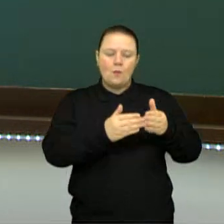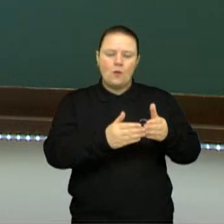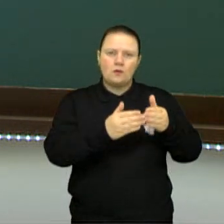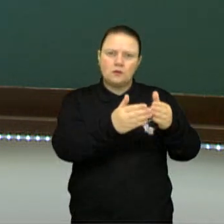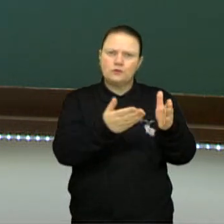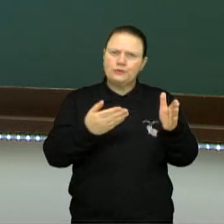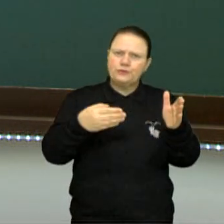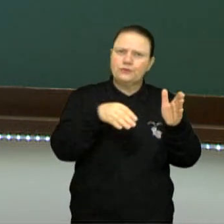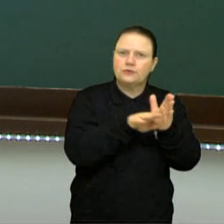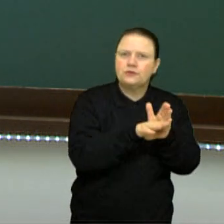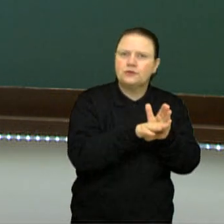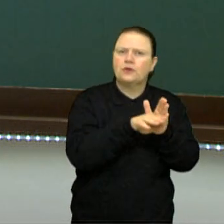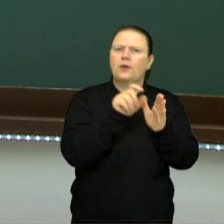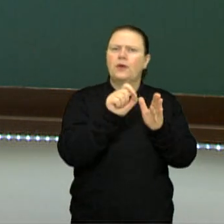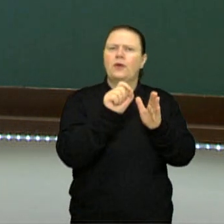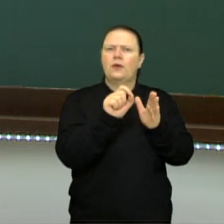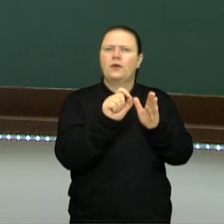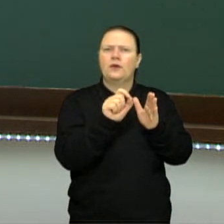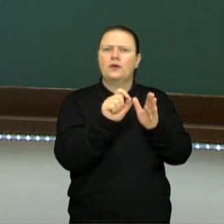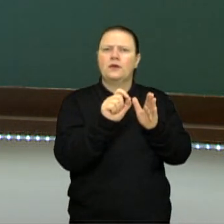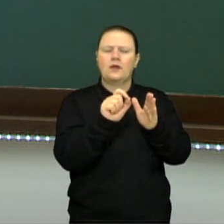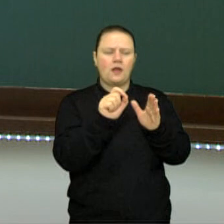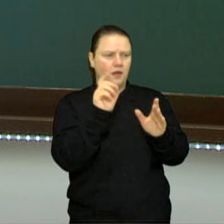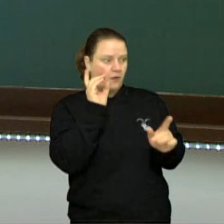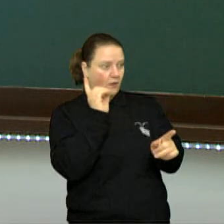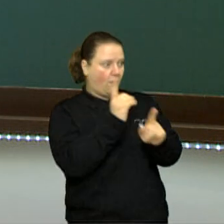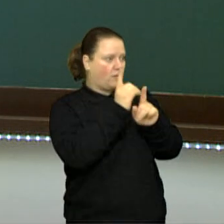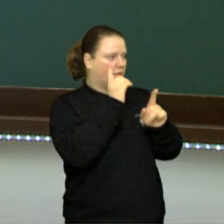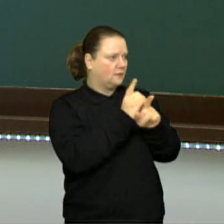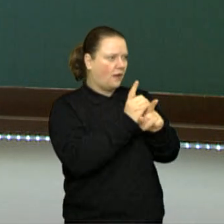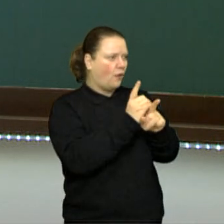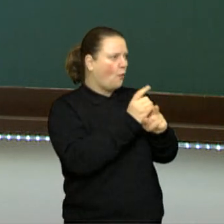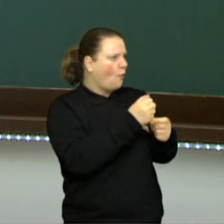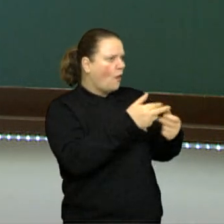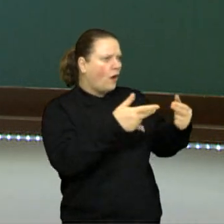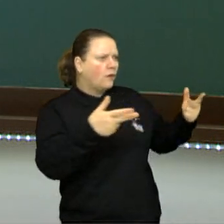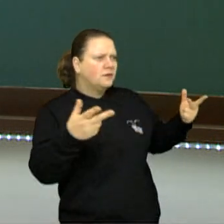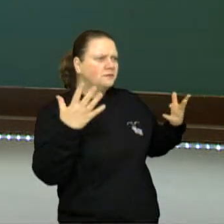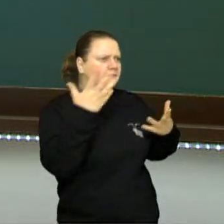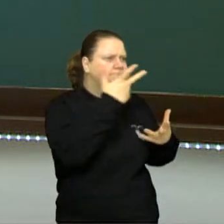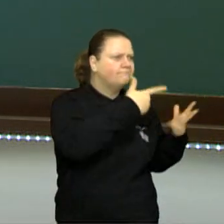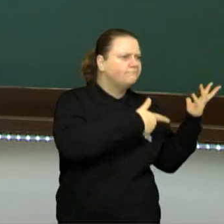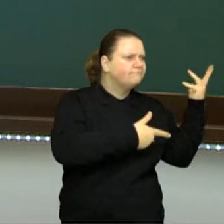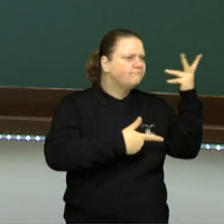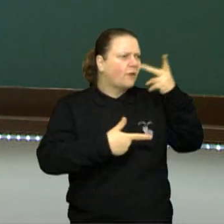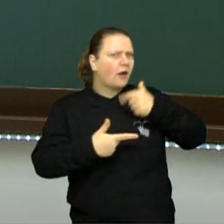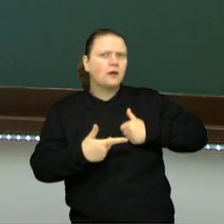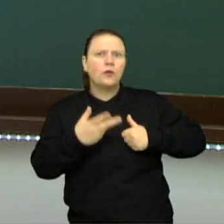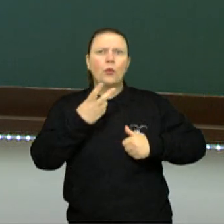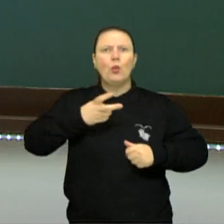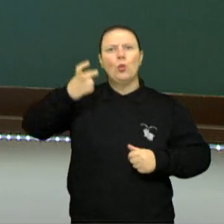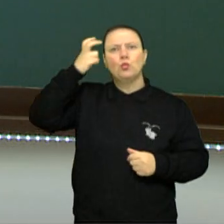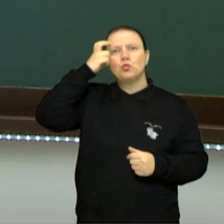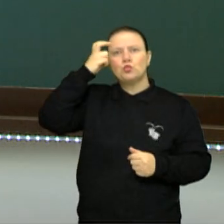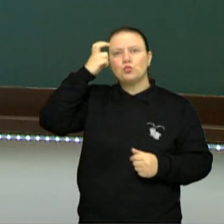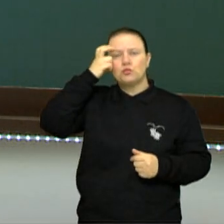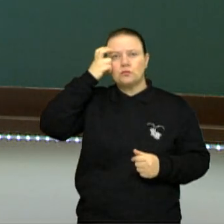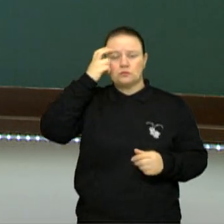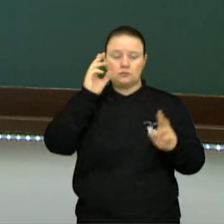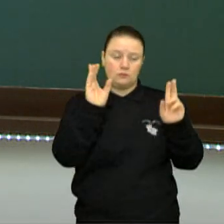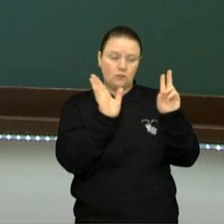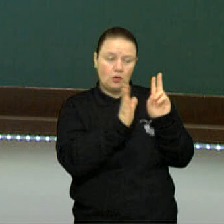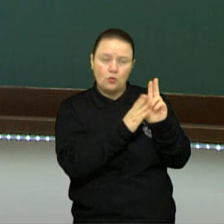se depararam com uma grande riqueza natural e cultural, né? Os nossos povos indígenas já estavam aqui e